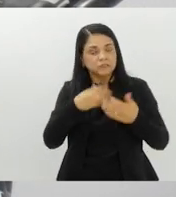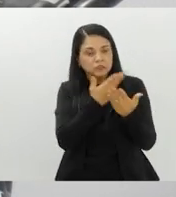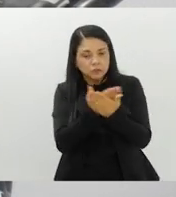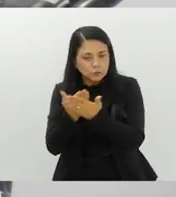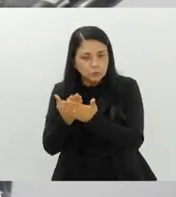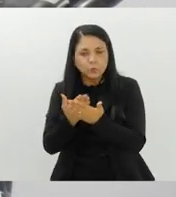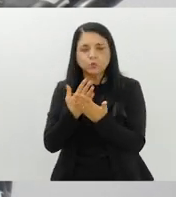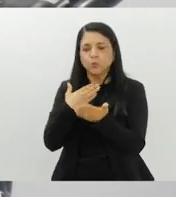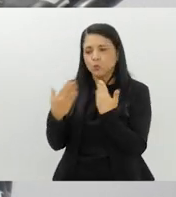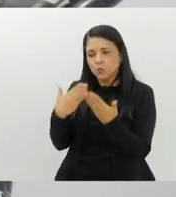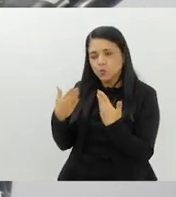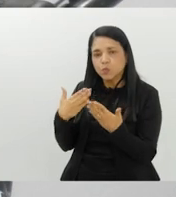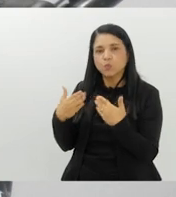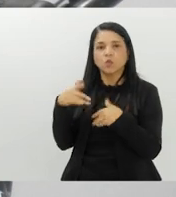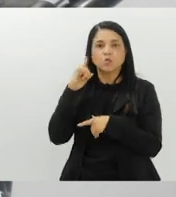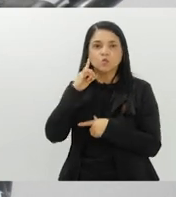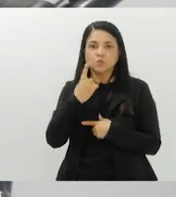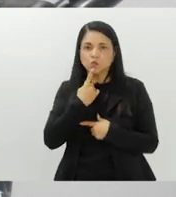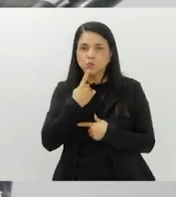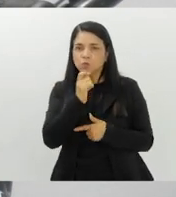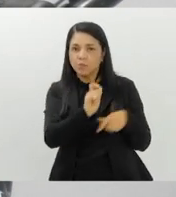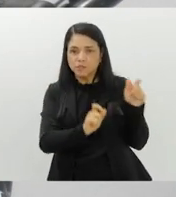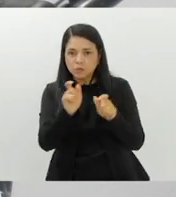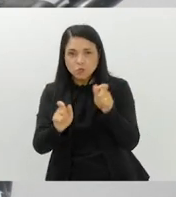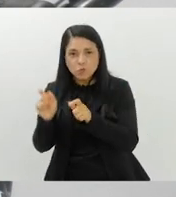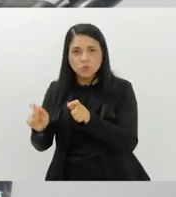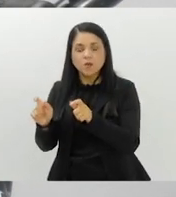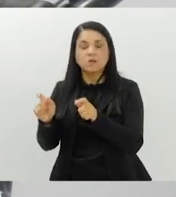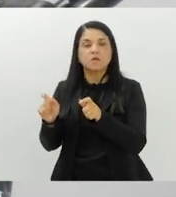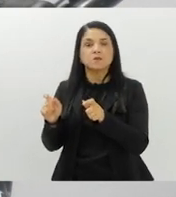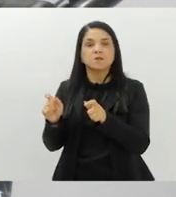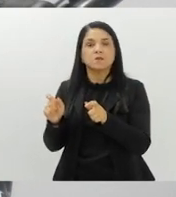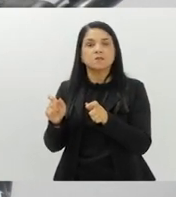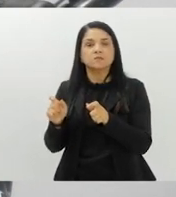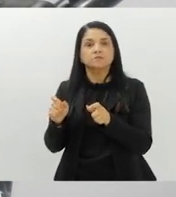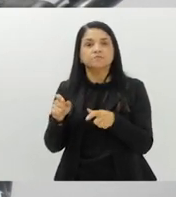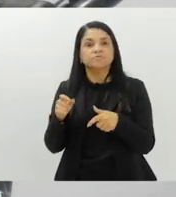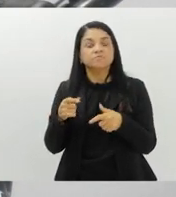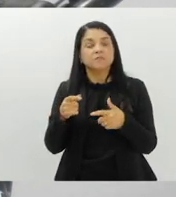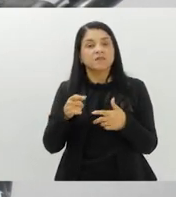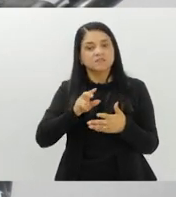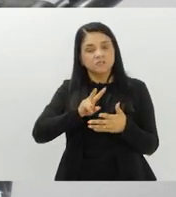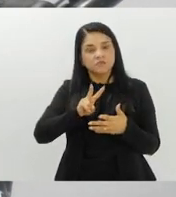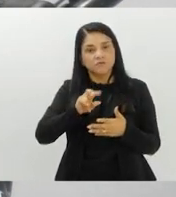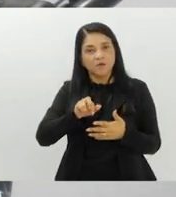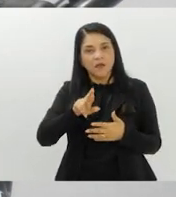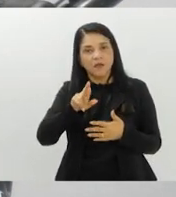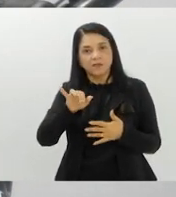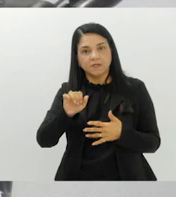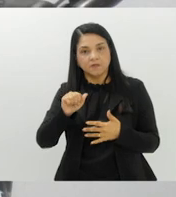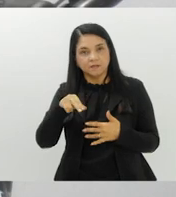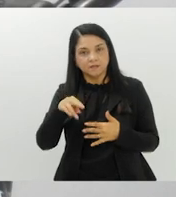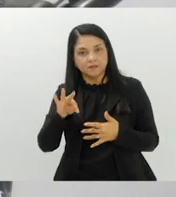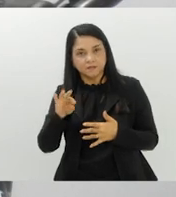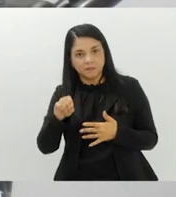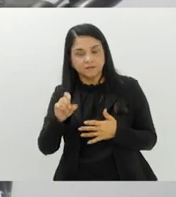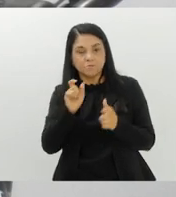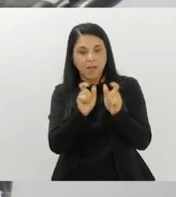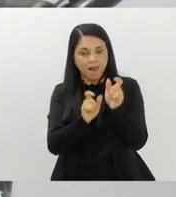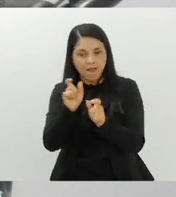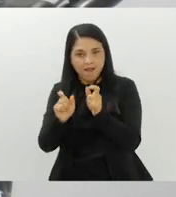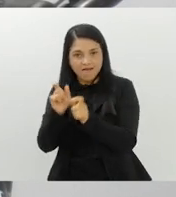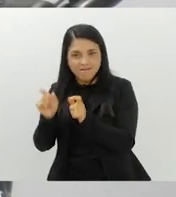os surdos, porque, realmente, essas variantes que tem dentro das religiões, dentro das